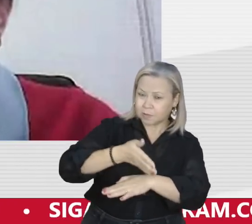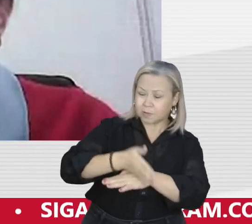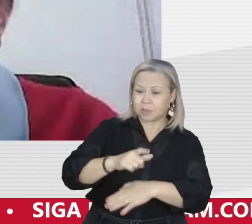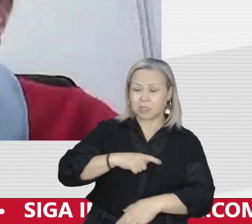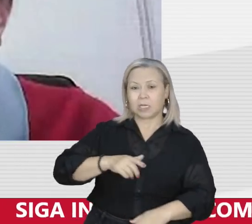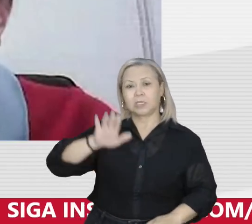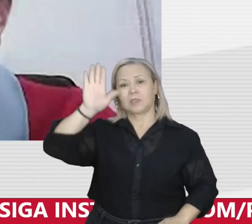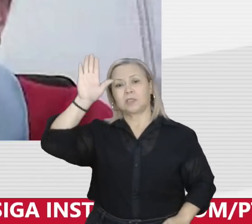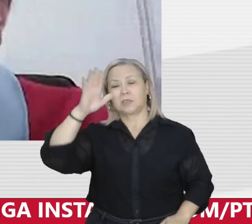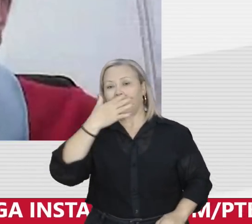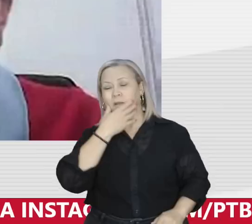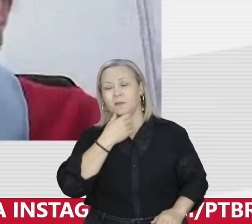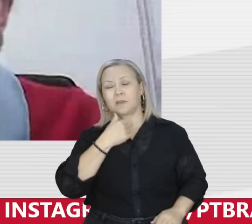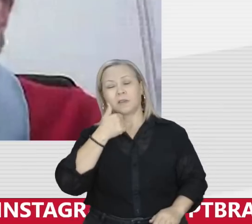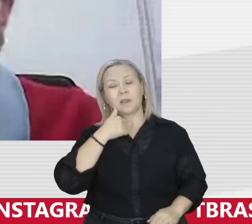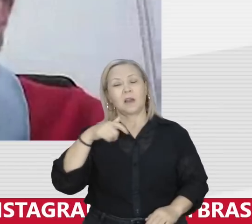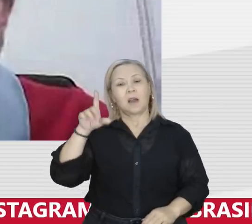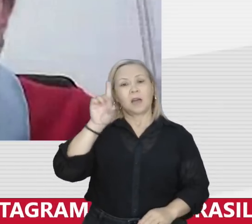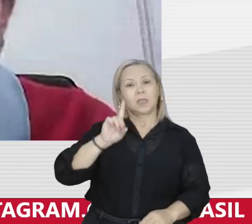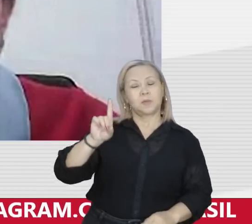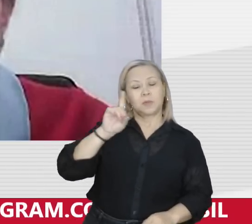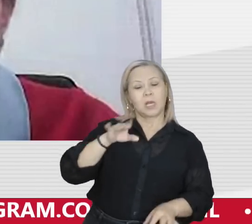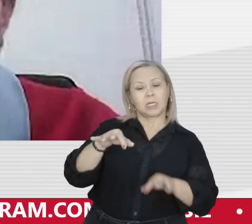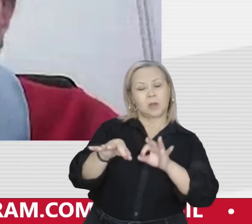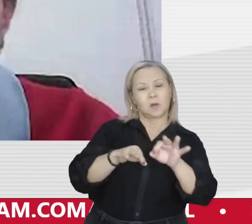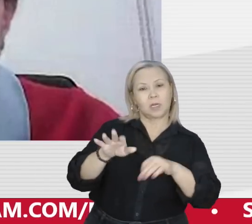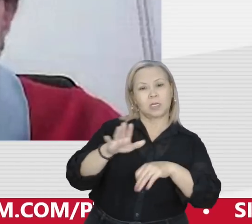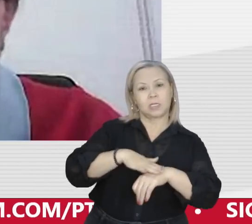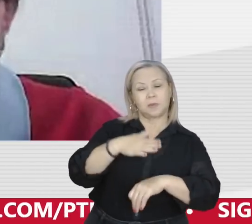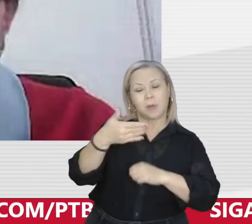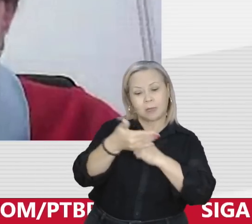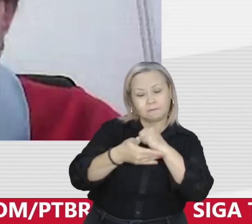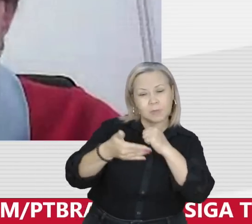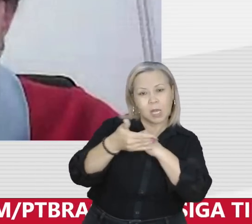candidatos a deputado, que hoje organizam mais a base